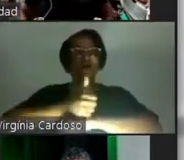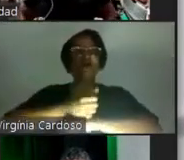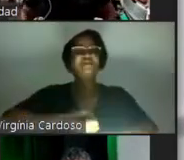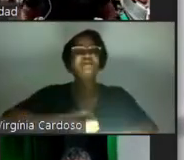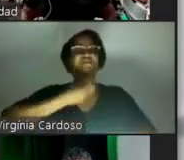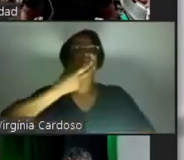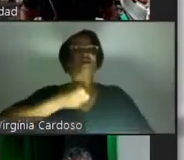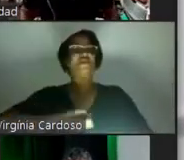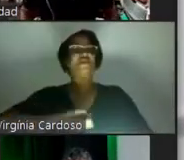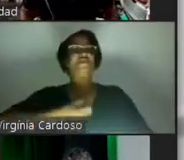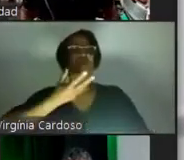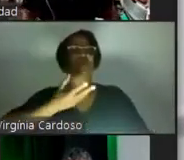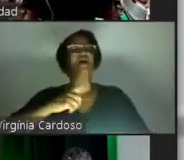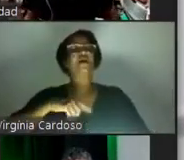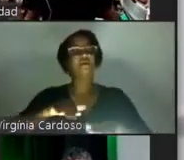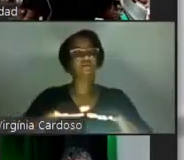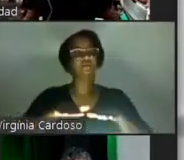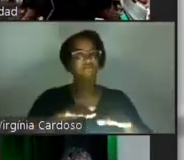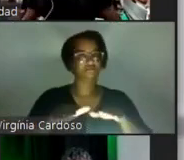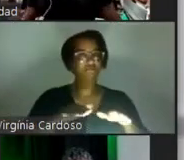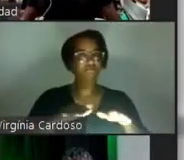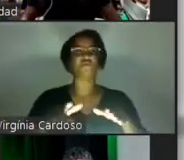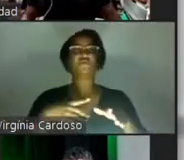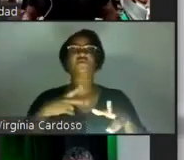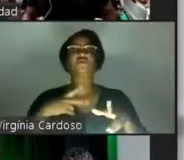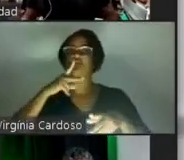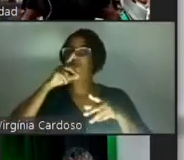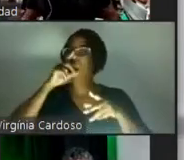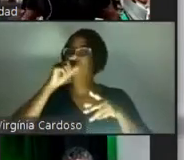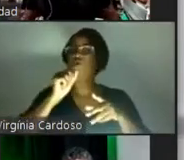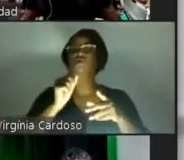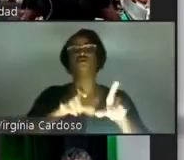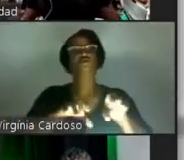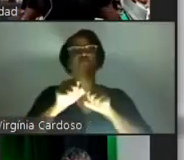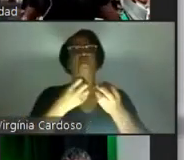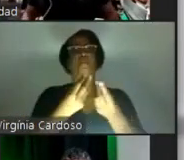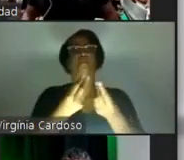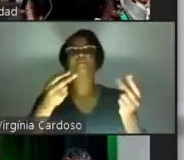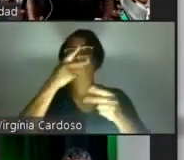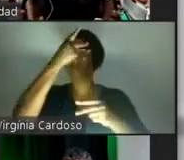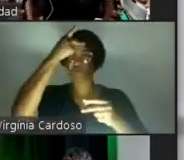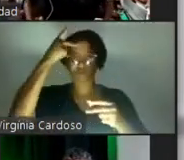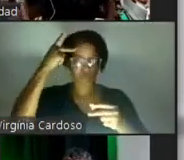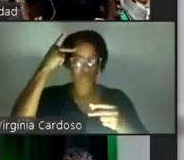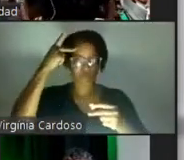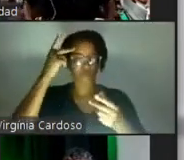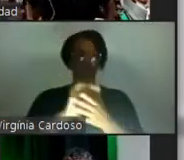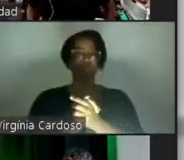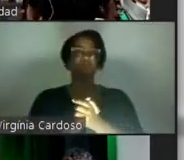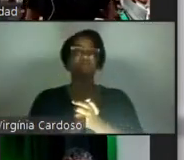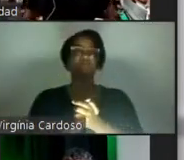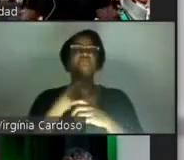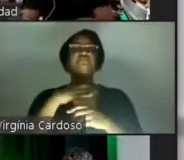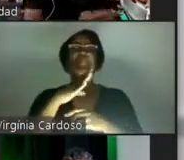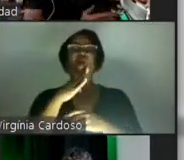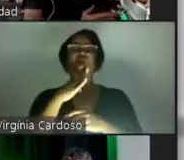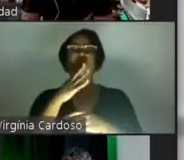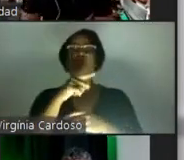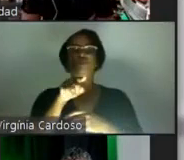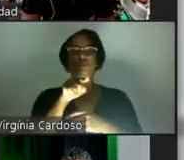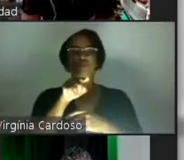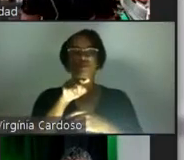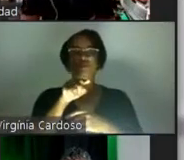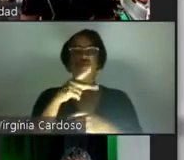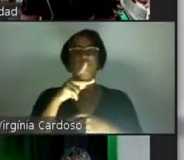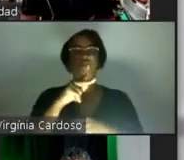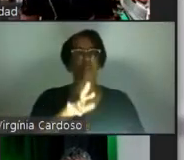que era um movimento que fortaleceu e formou muita gente, né? Muita. Ó, eu conheci tu e teu irmão, acho